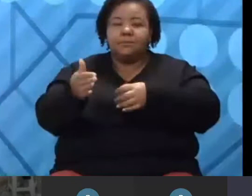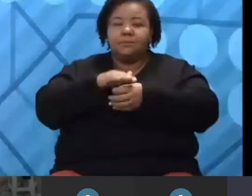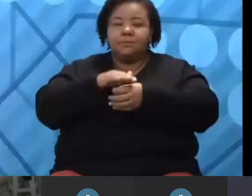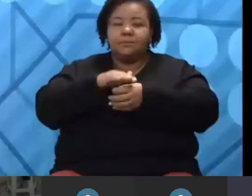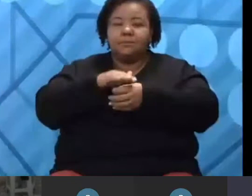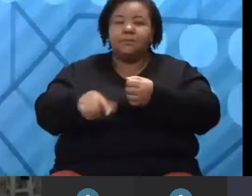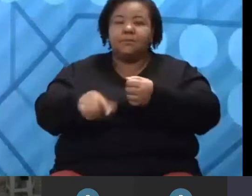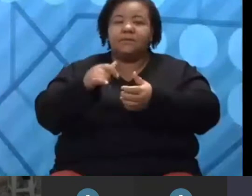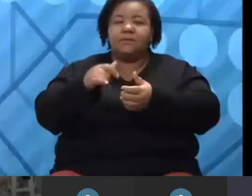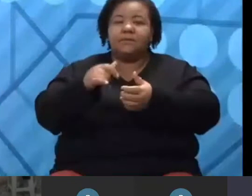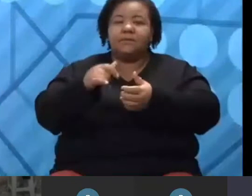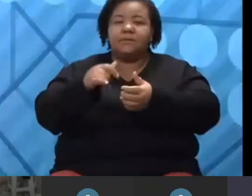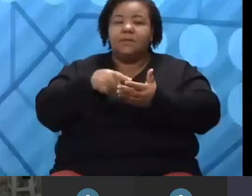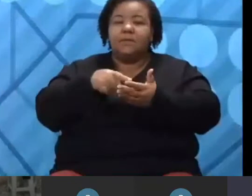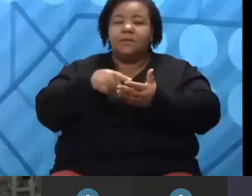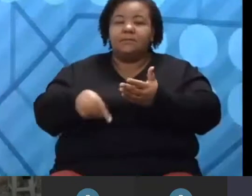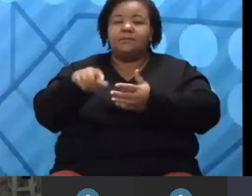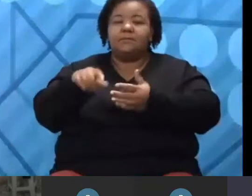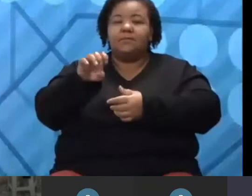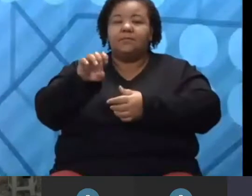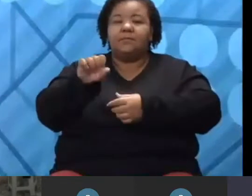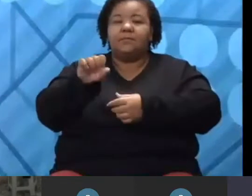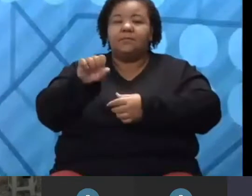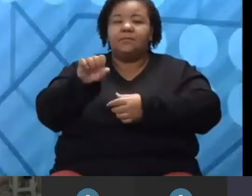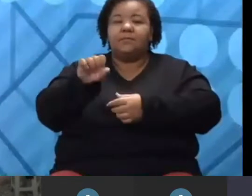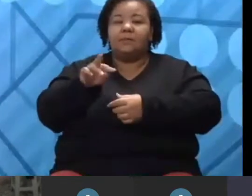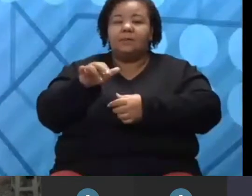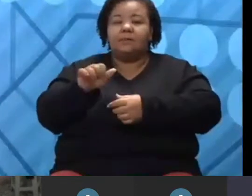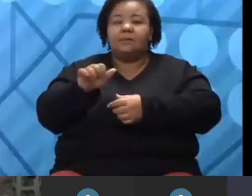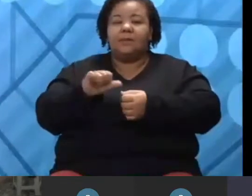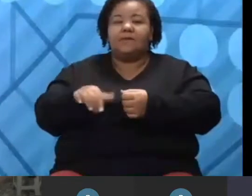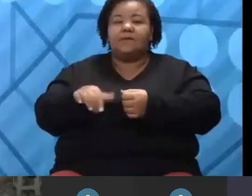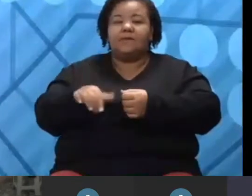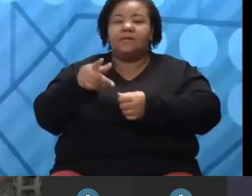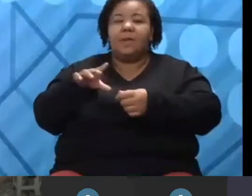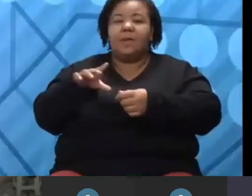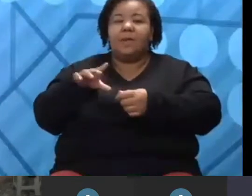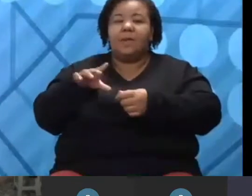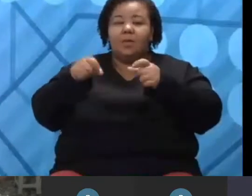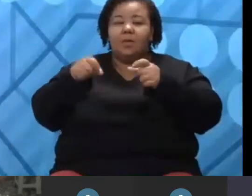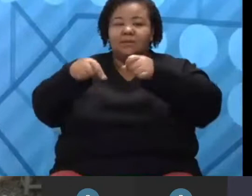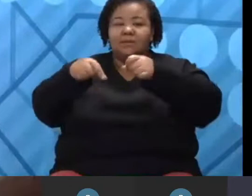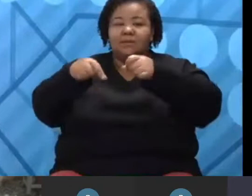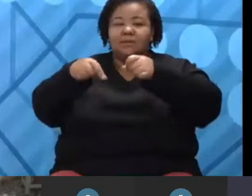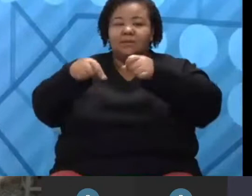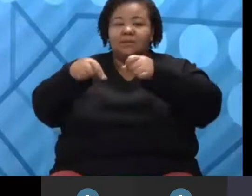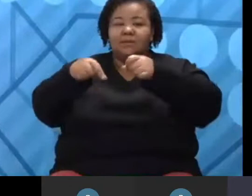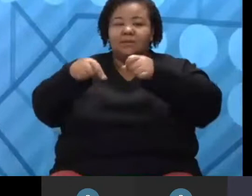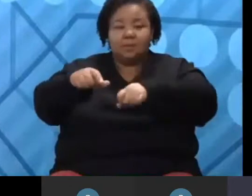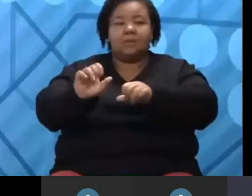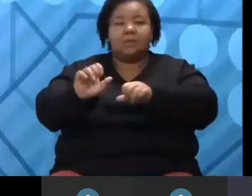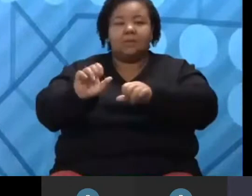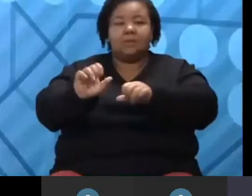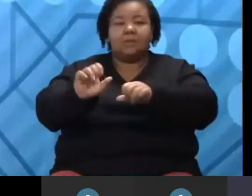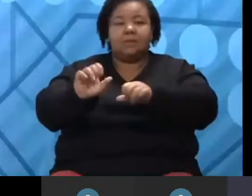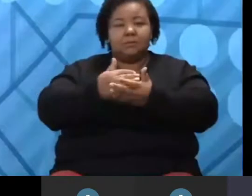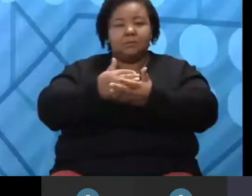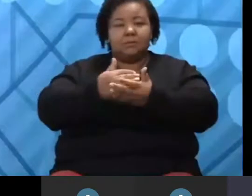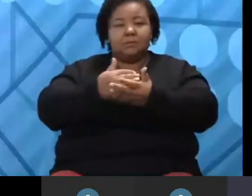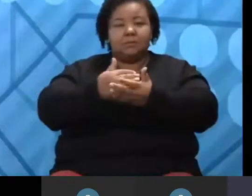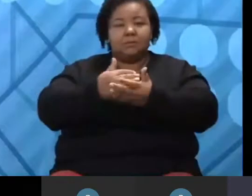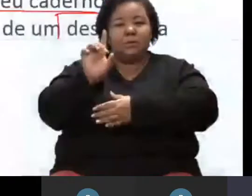fazer estrias, para aprender a realizar a semeadura no meio de cultura. Vamos então iniciar nossa prática pelo procedimento